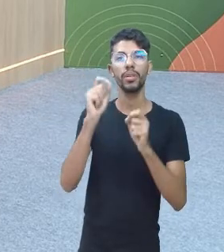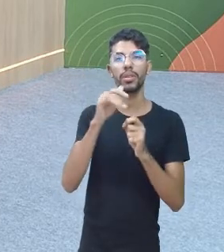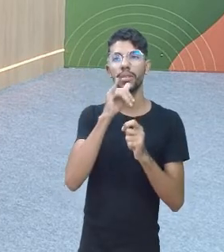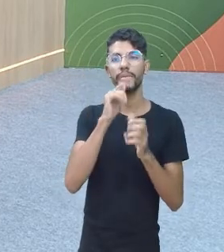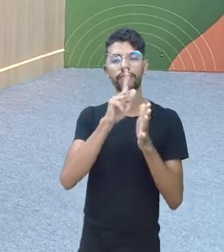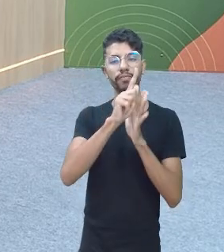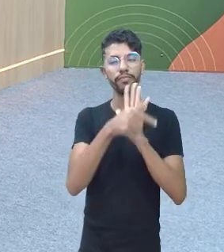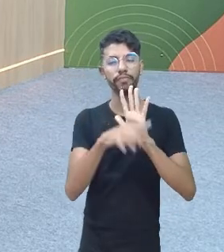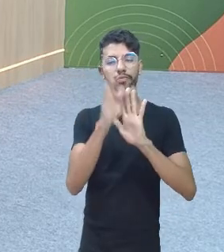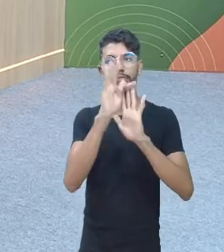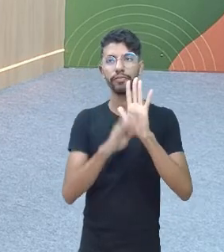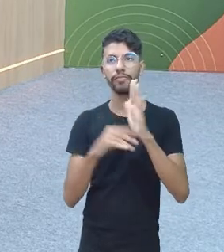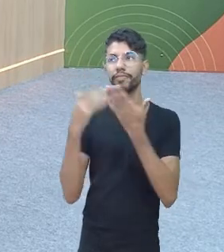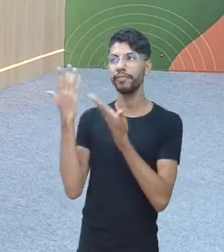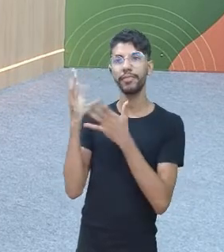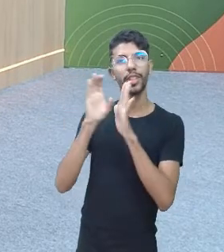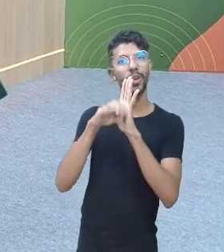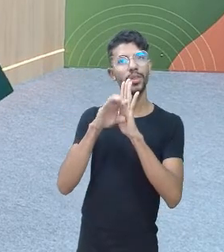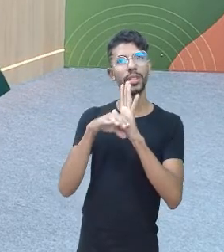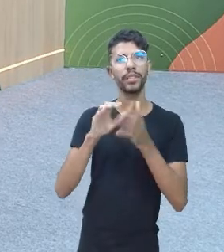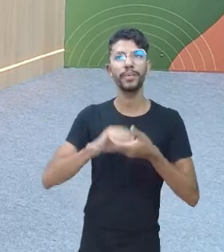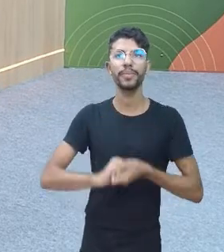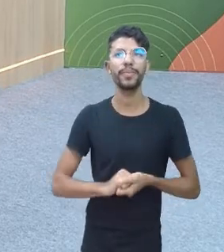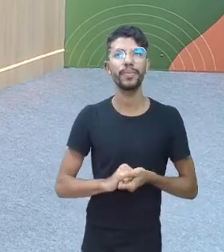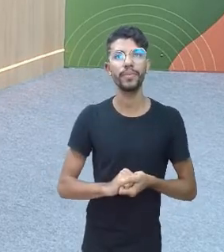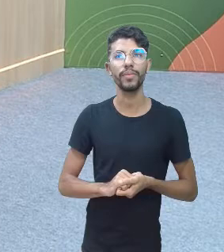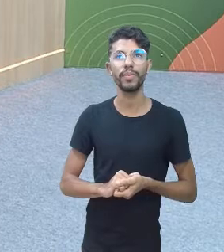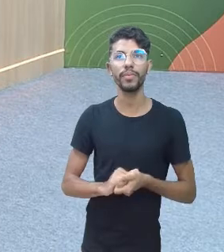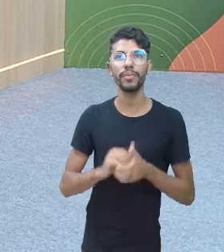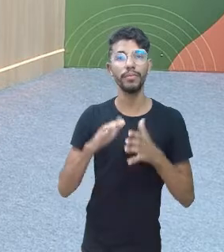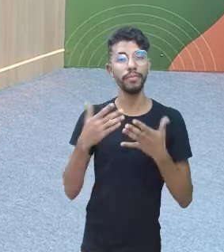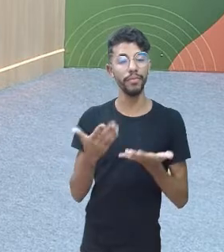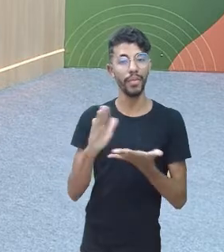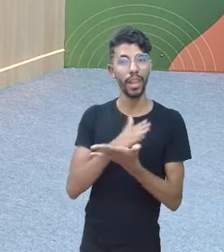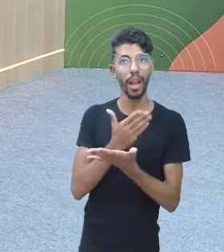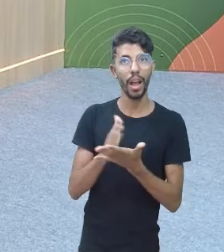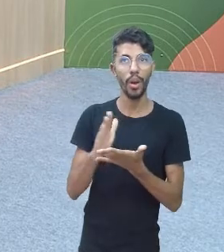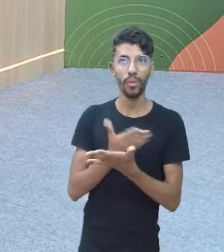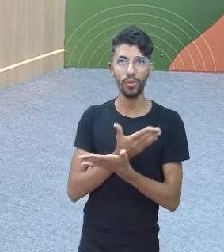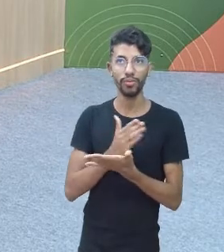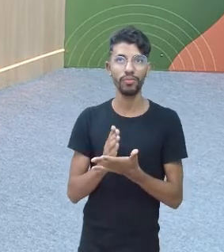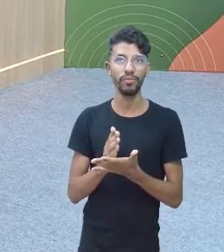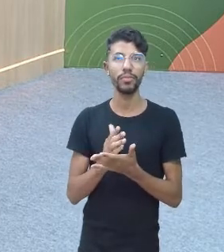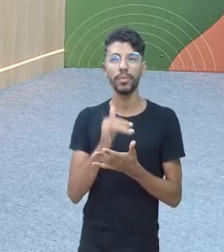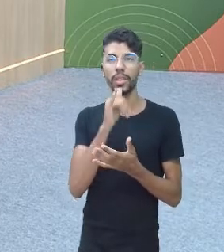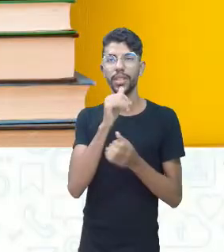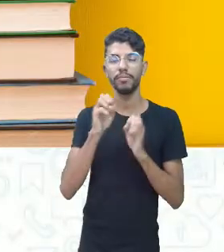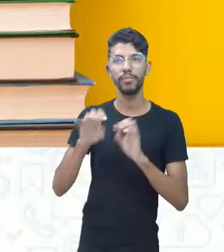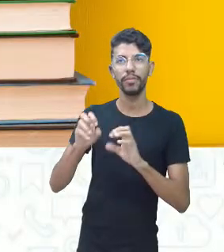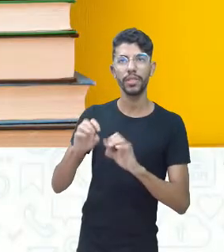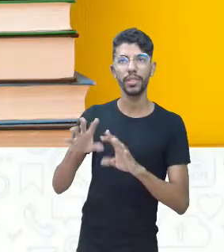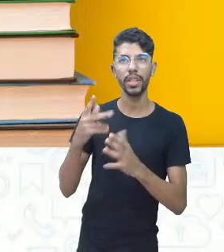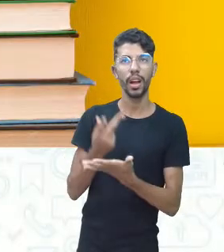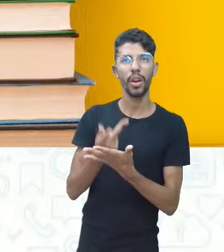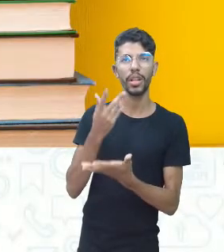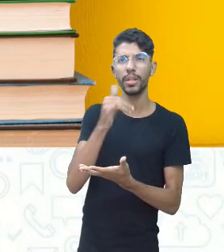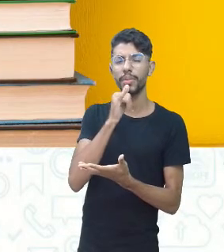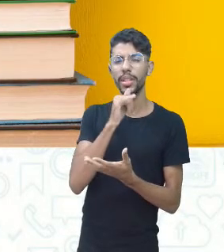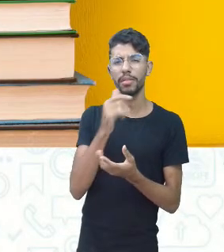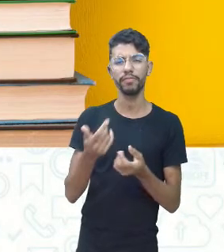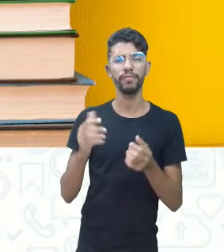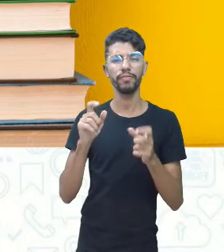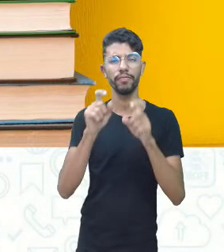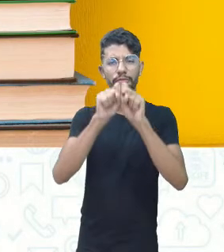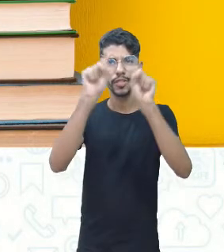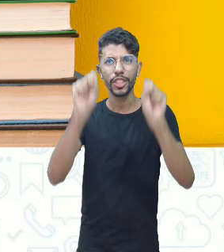esse gênero textual do tutorial. Em alguns casos em que o ensino acontece com programas de